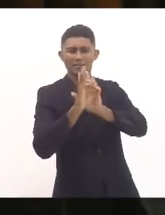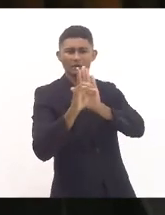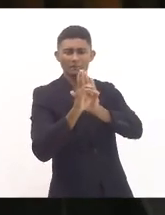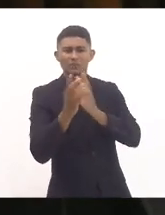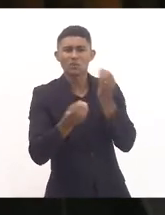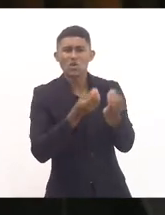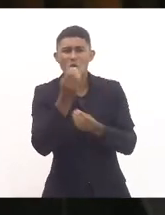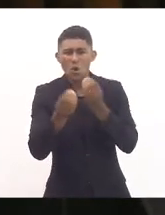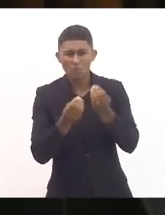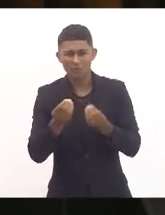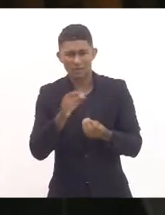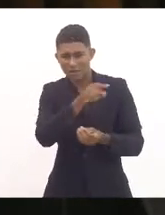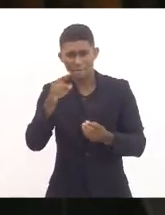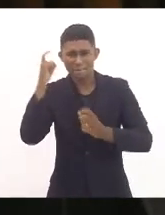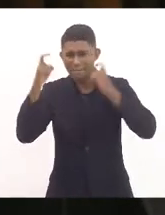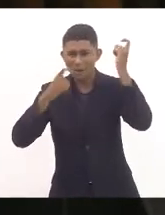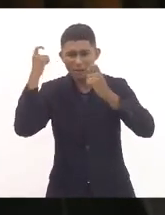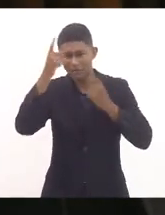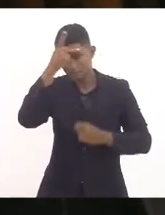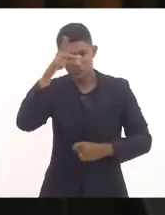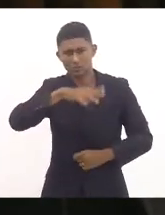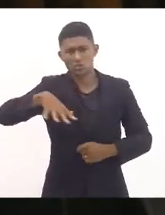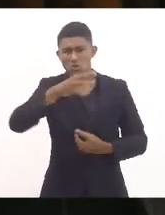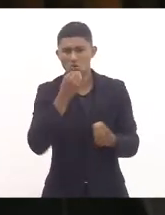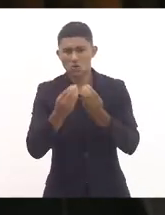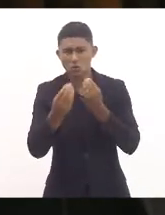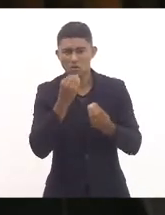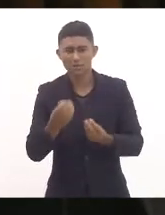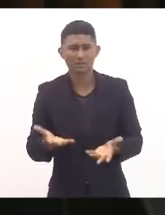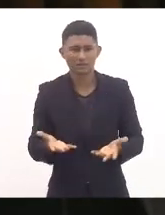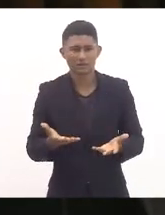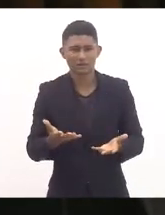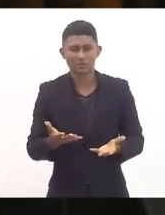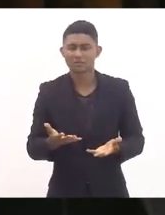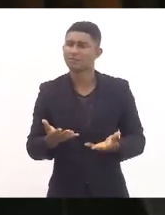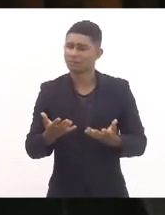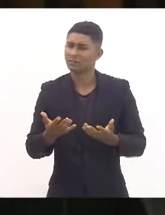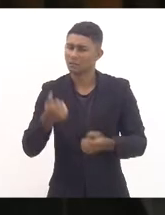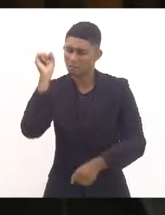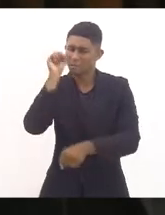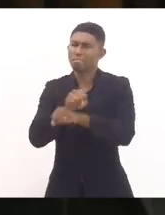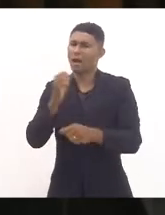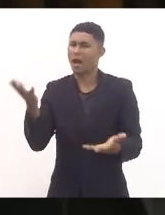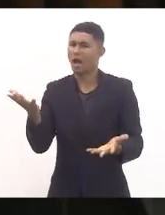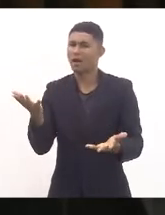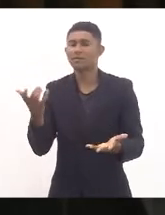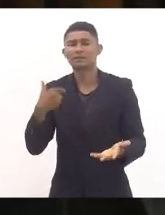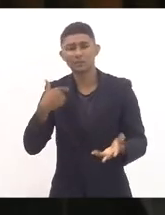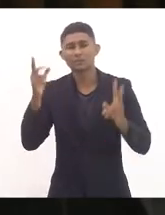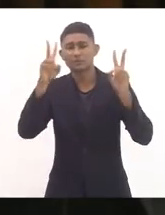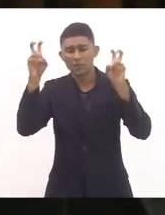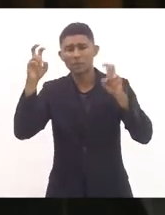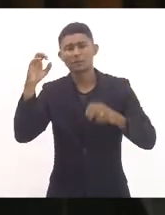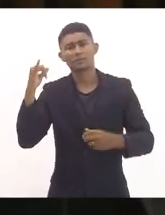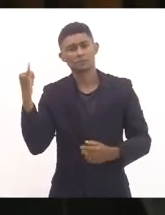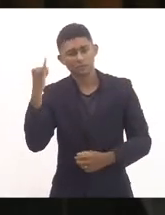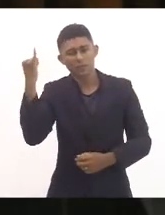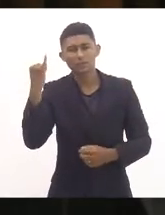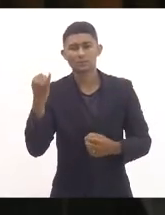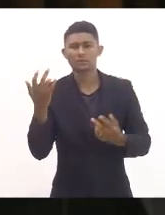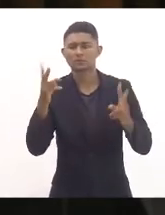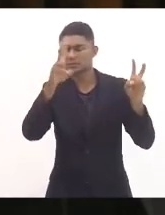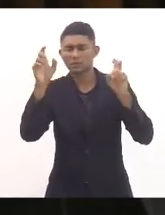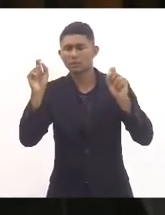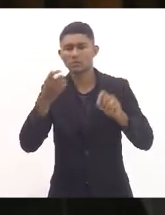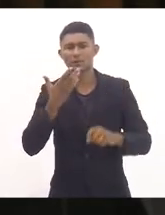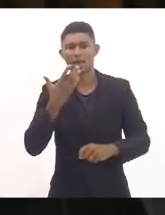quer que seja? Vamos parar de hipocrisia. Eu não estou tergiversando, estou falando do assunto. O assunto fala sobre obesidade,